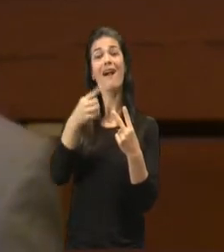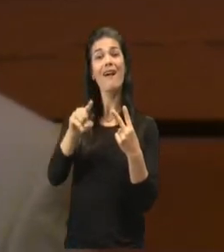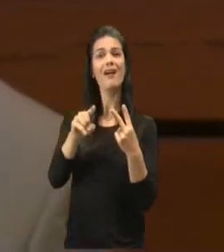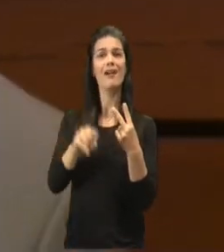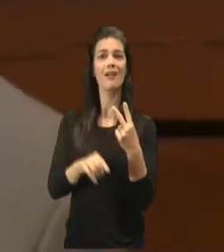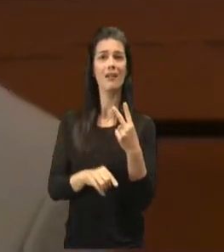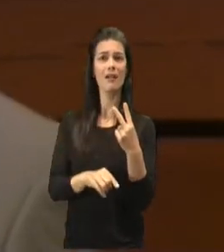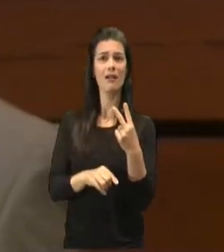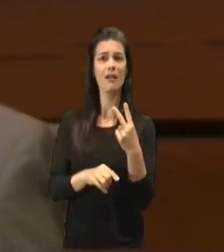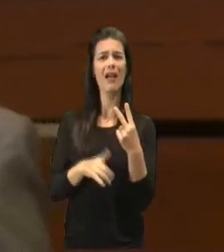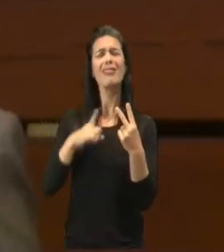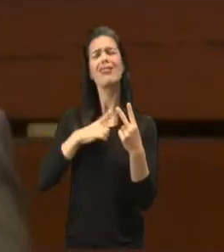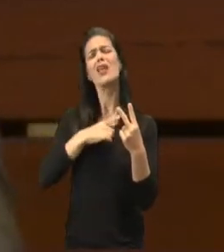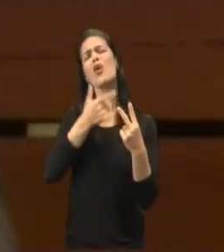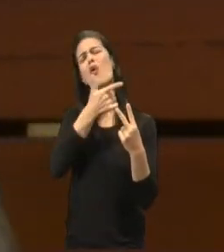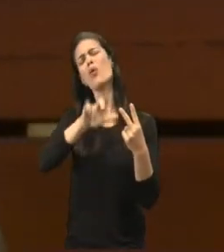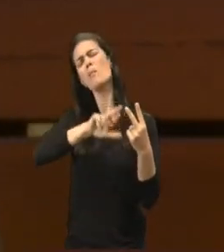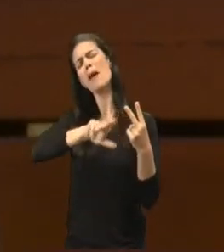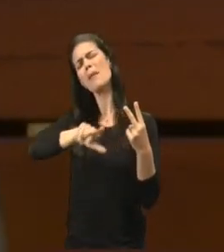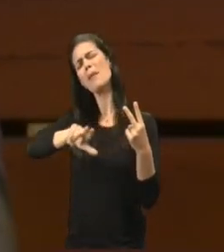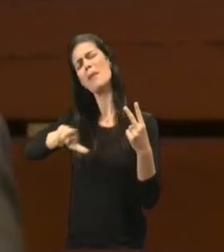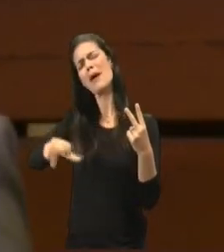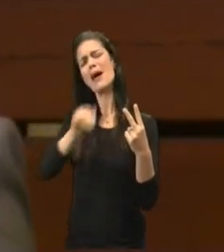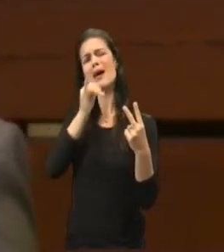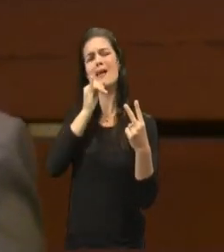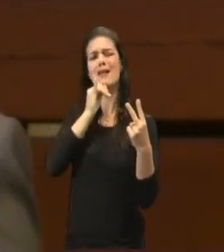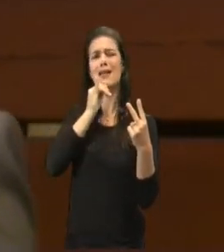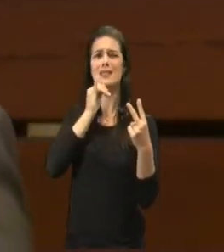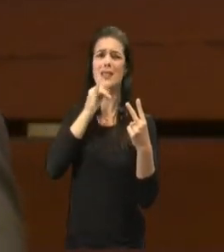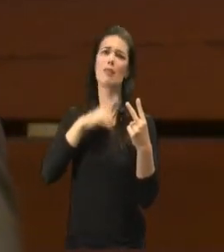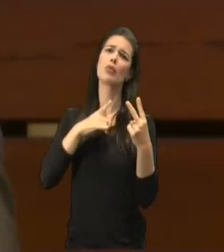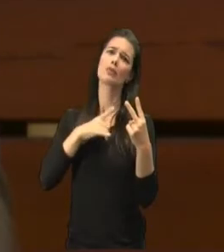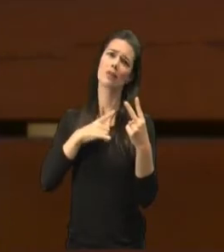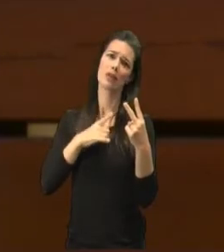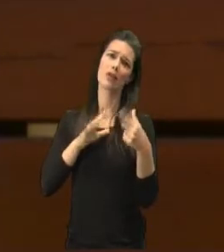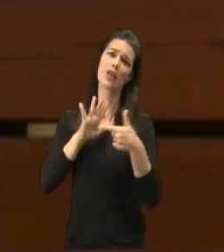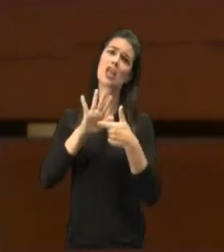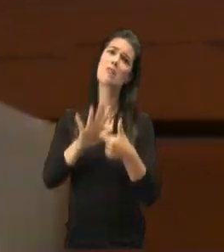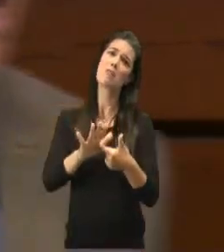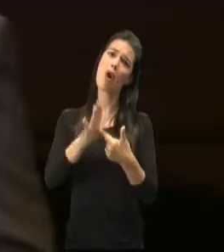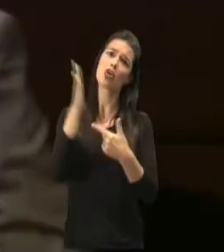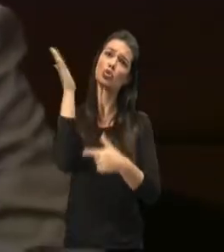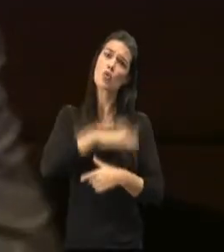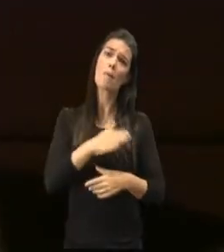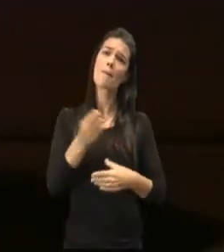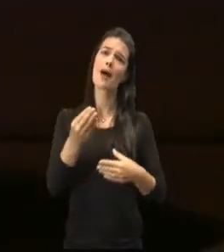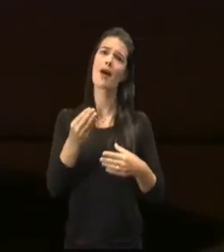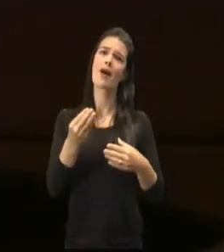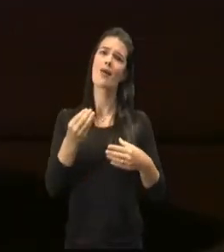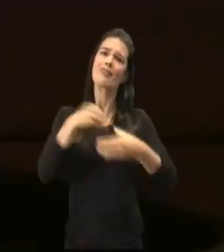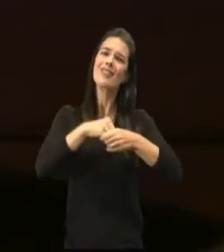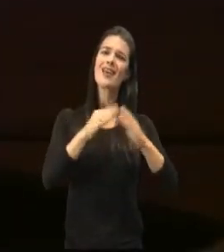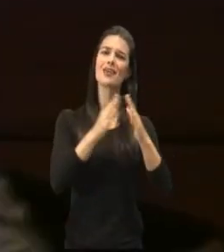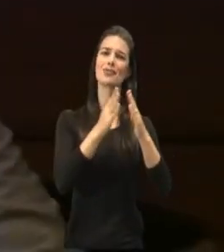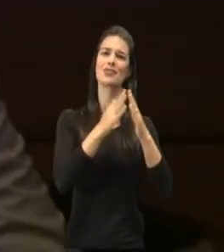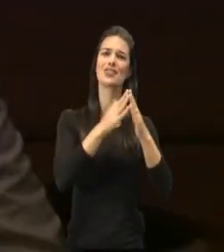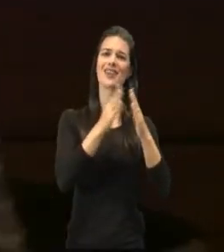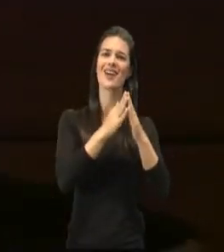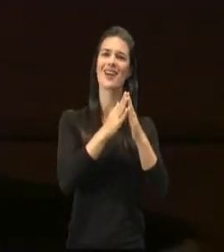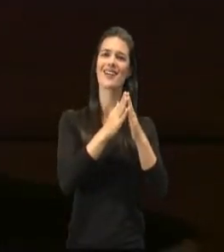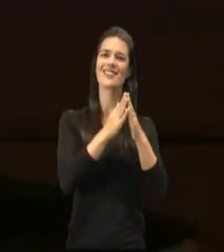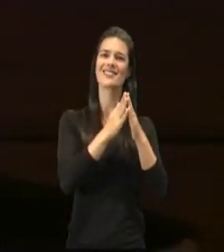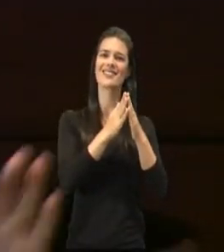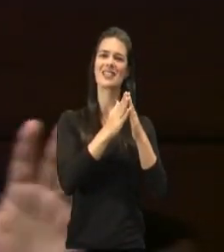Exemplos negativos, exemplos permissivos com relação ao mal, de flertar com o mal, de se aproximar